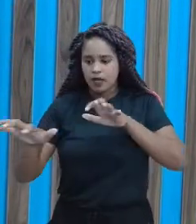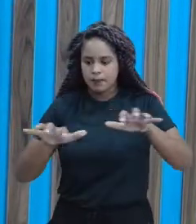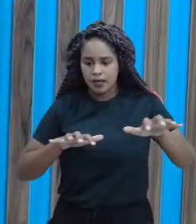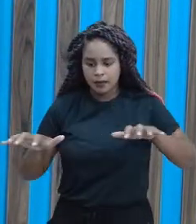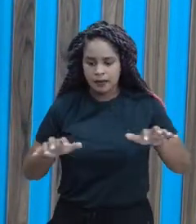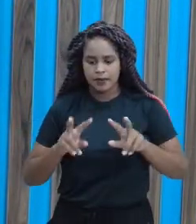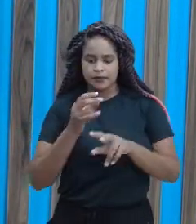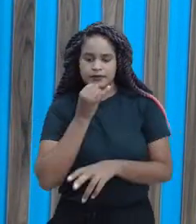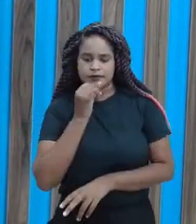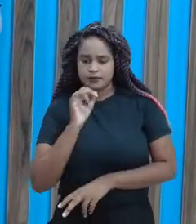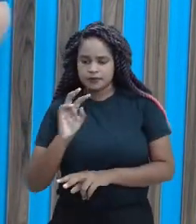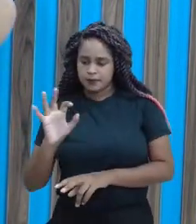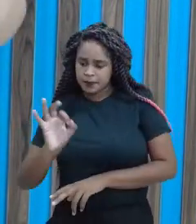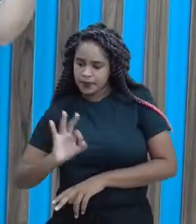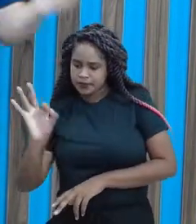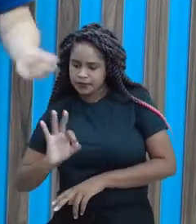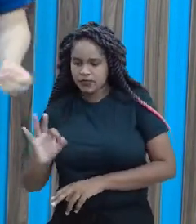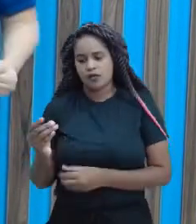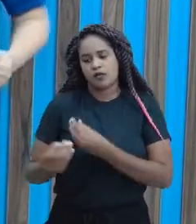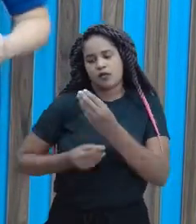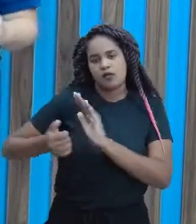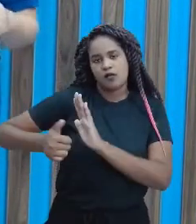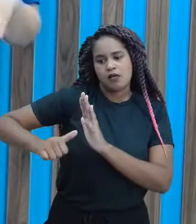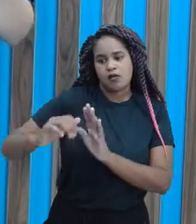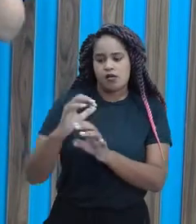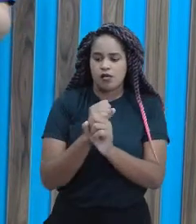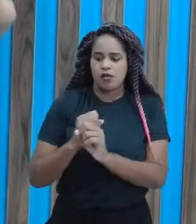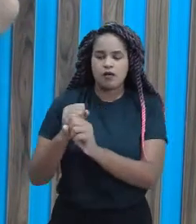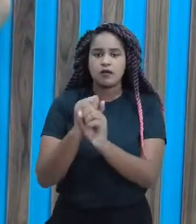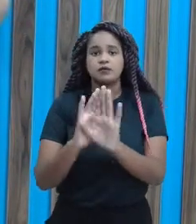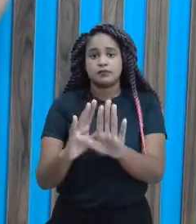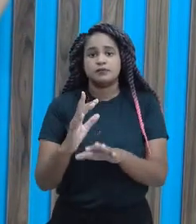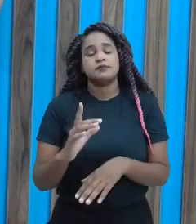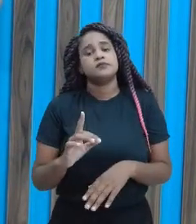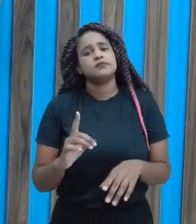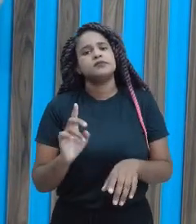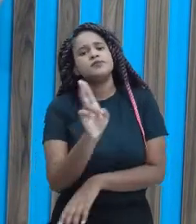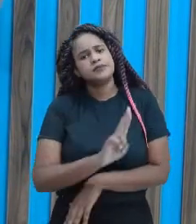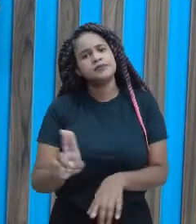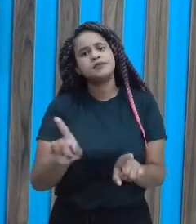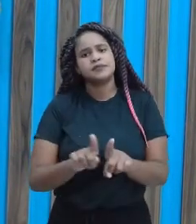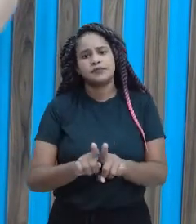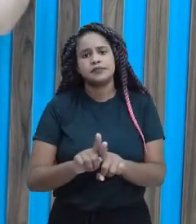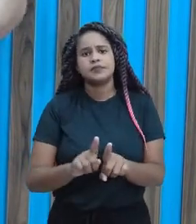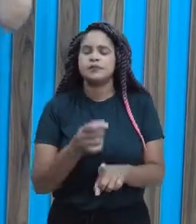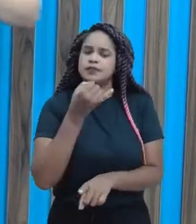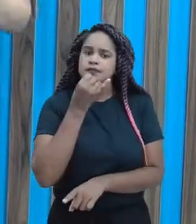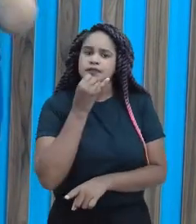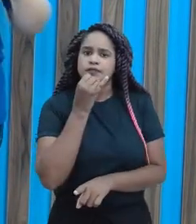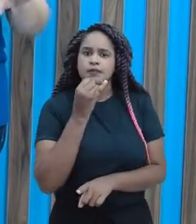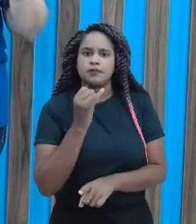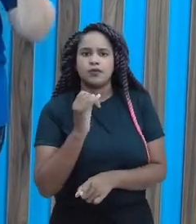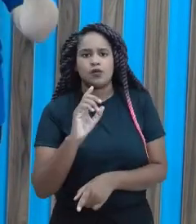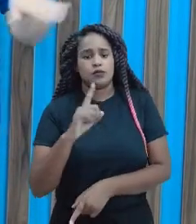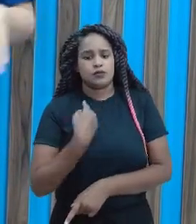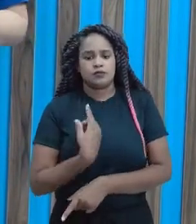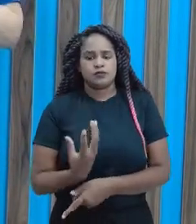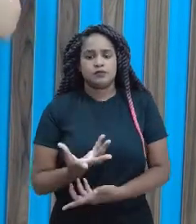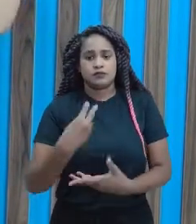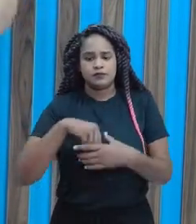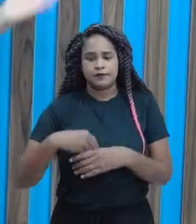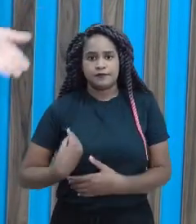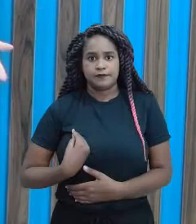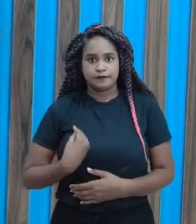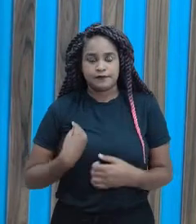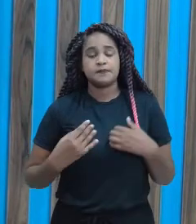de porcentagem, verifica aí como fazer esse cálculo. Claro que a gente vai utilizar a nosso favor, um desconto, uma coisa ou outra, mas muito